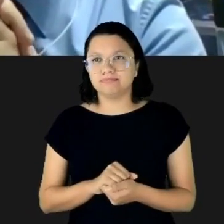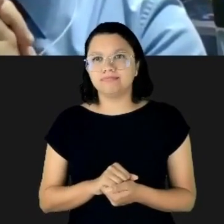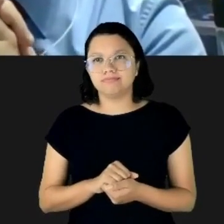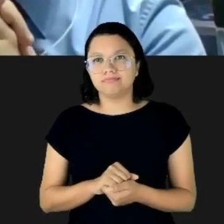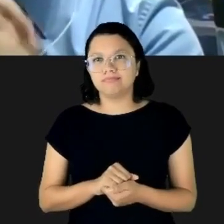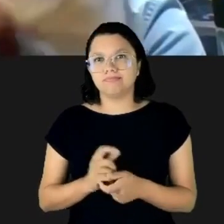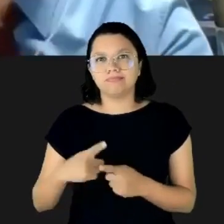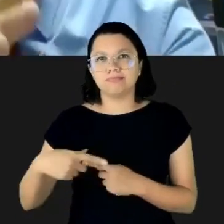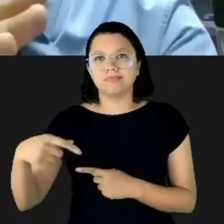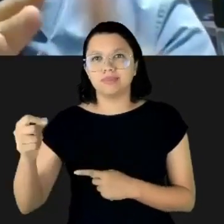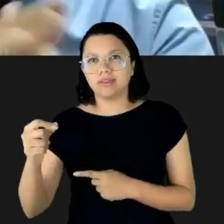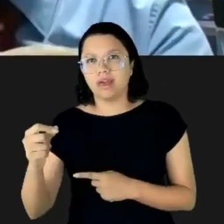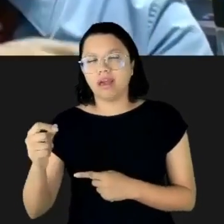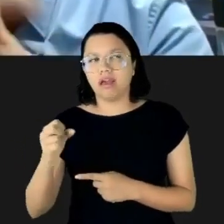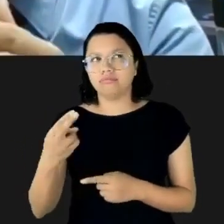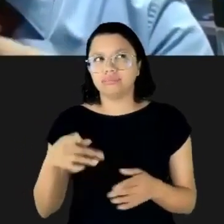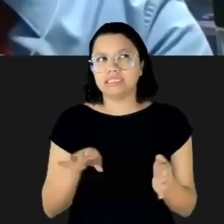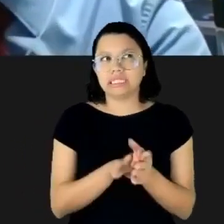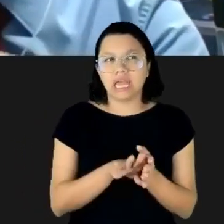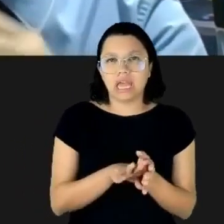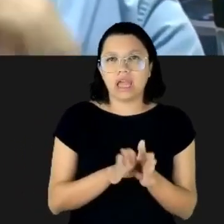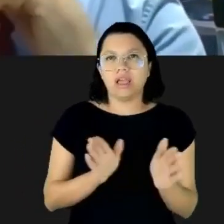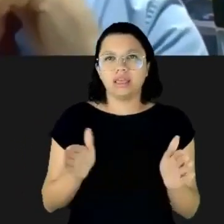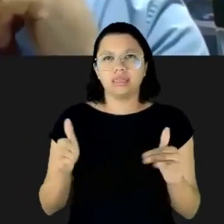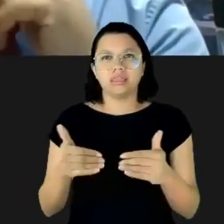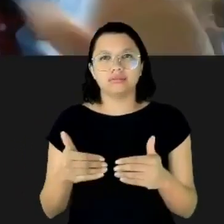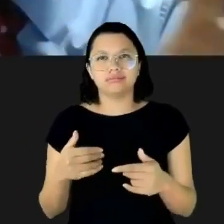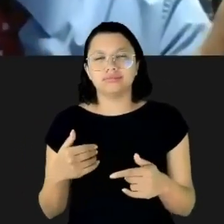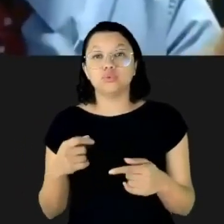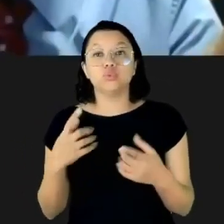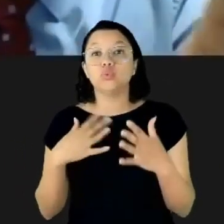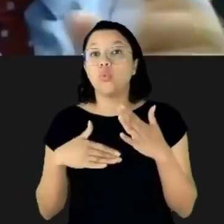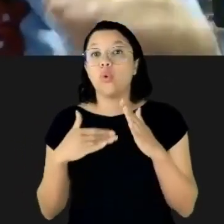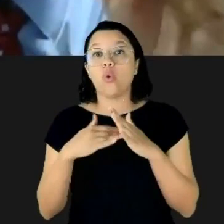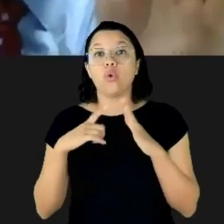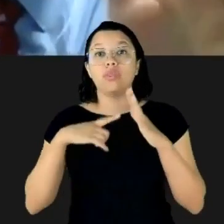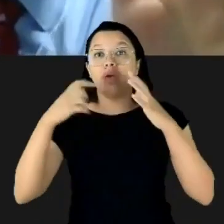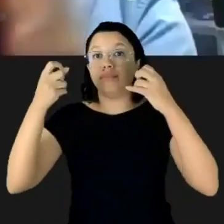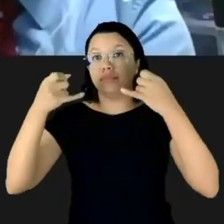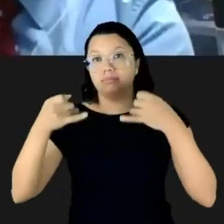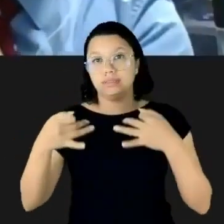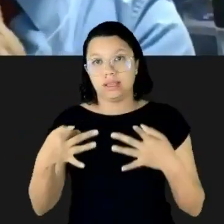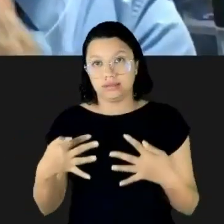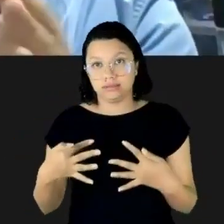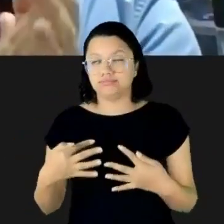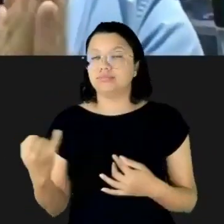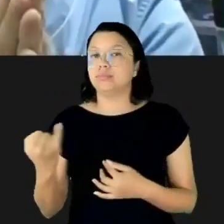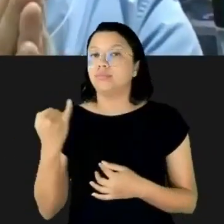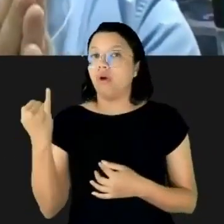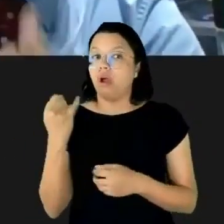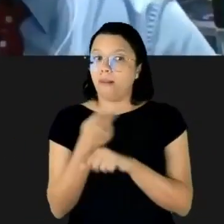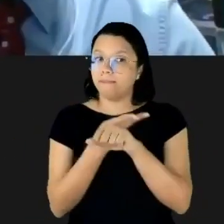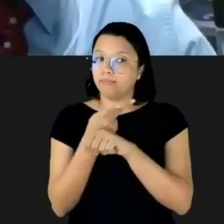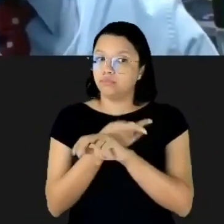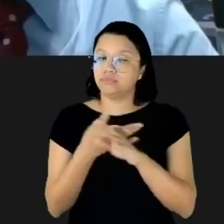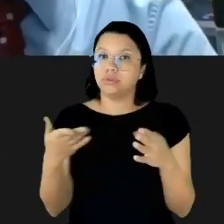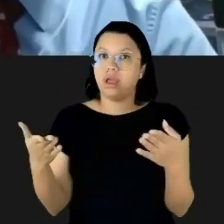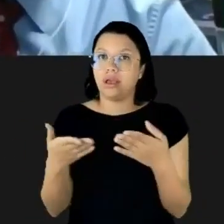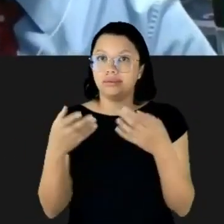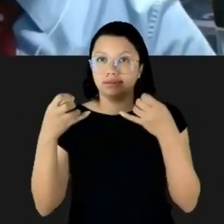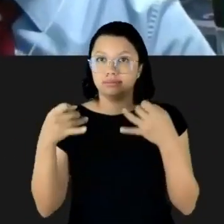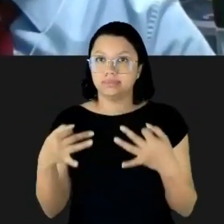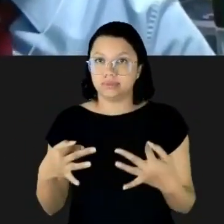saem e chegam no gabinete e eles não são. Tudo tem uma explicação e é importante você ir atrás dessa